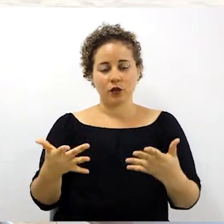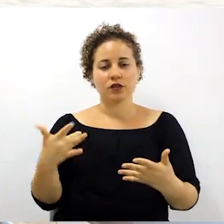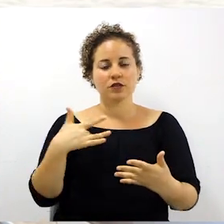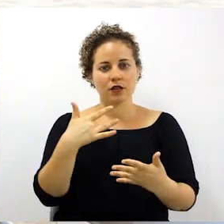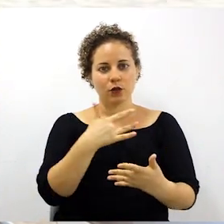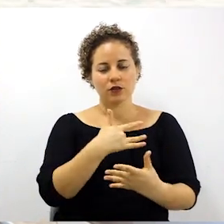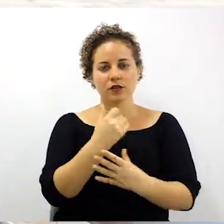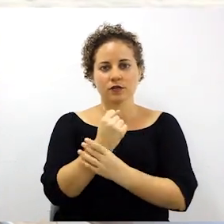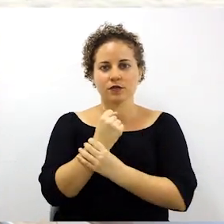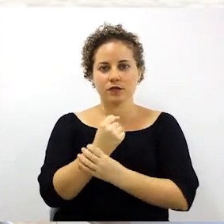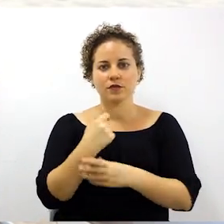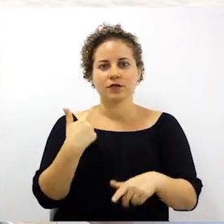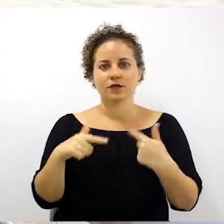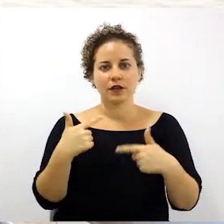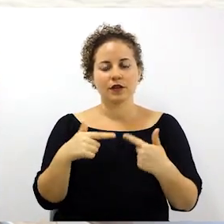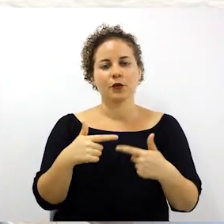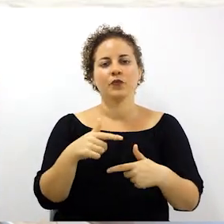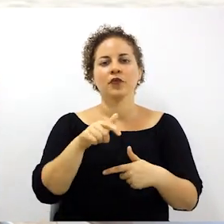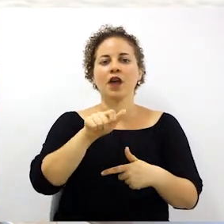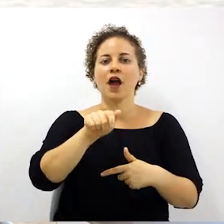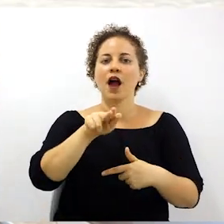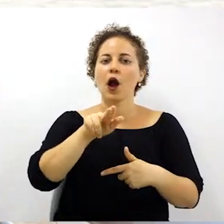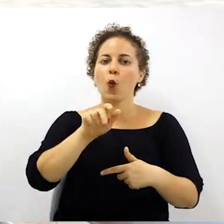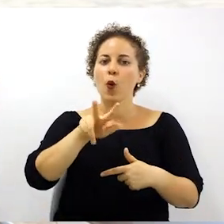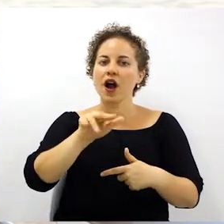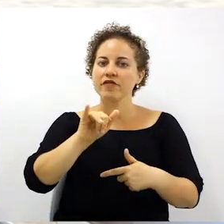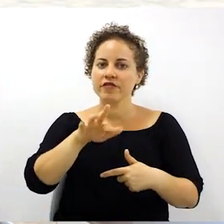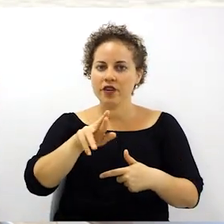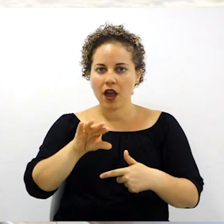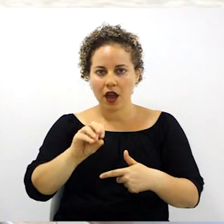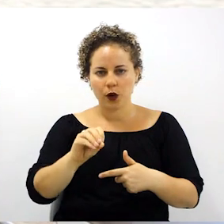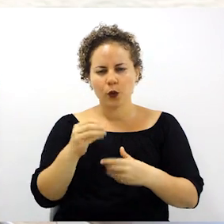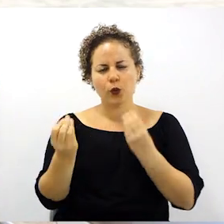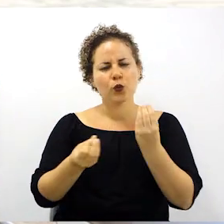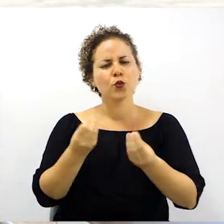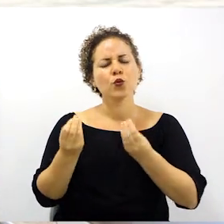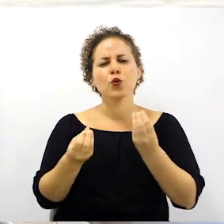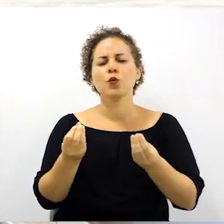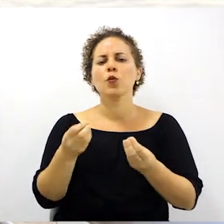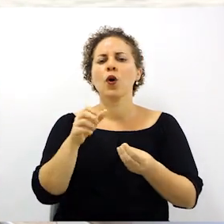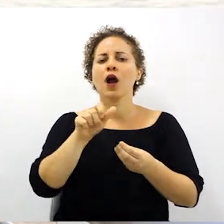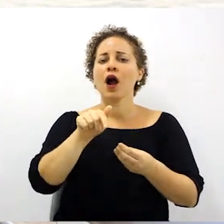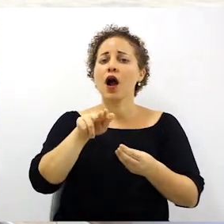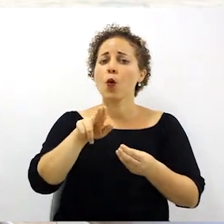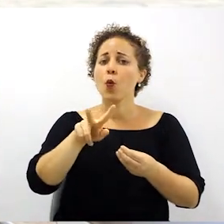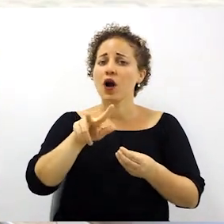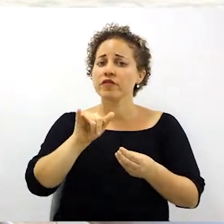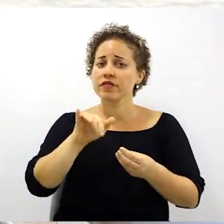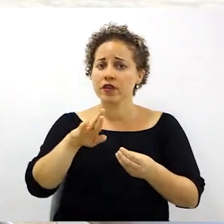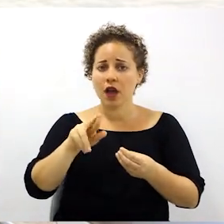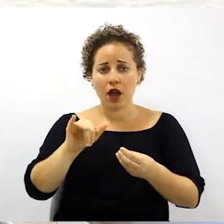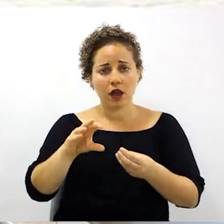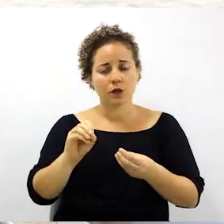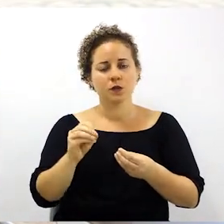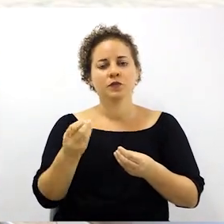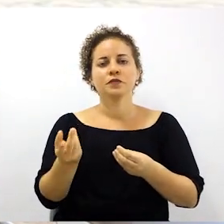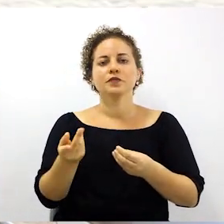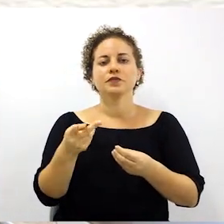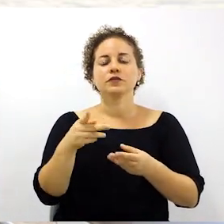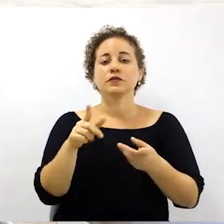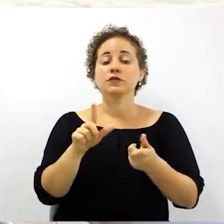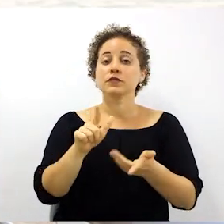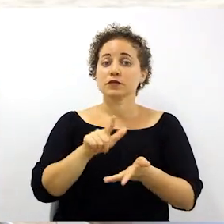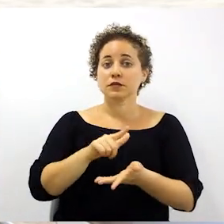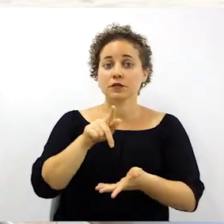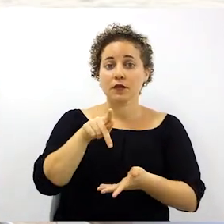saúde e segurança no trabalho aquaviário. Mas o que vem a ser o trabalho aquaviário? Não é? O trabalho portuário